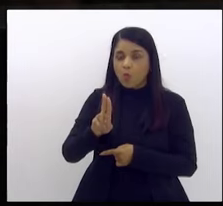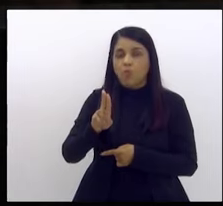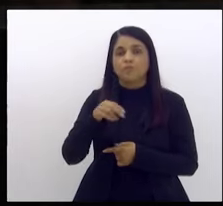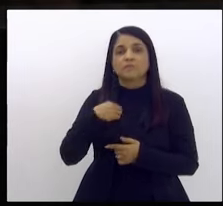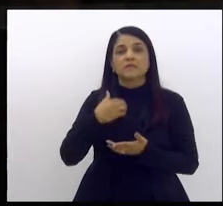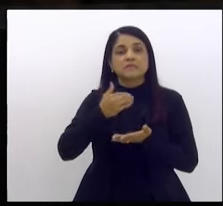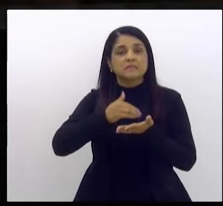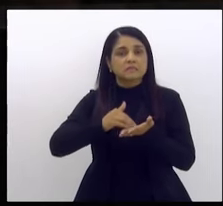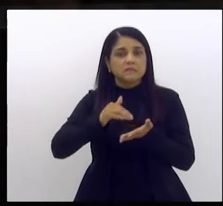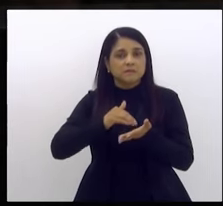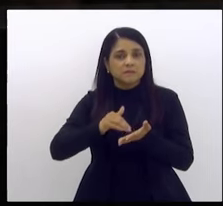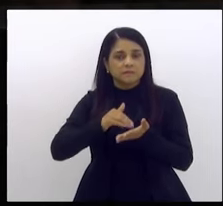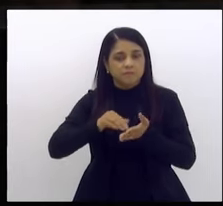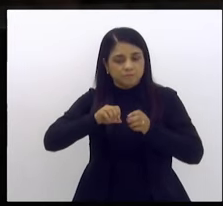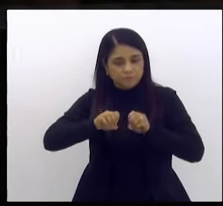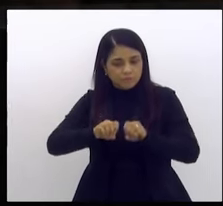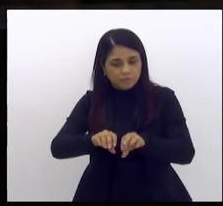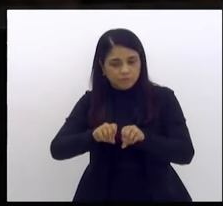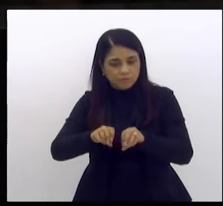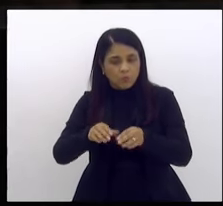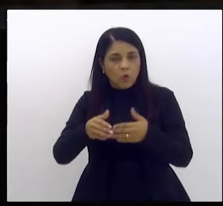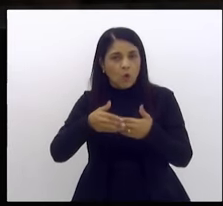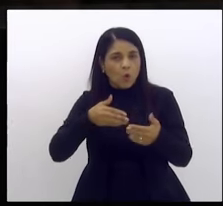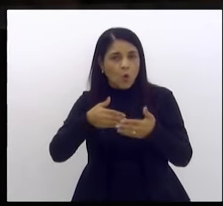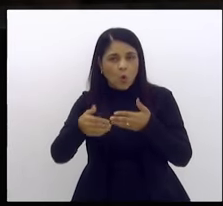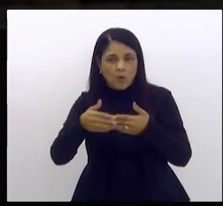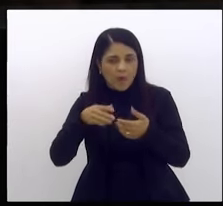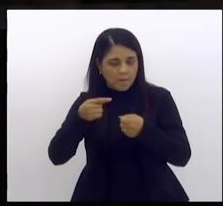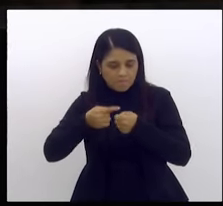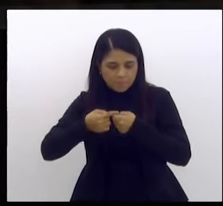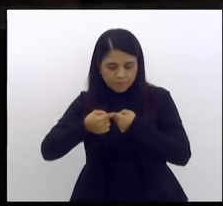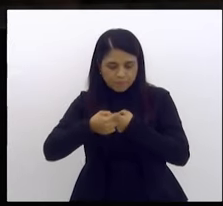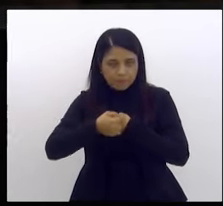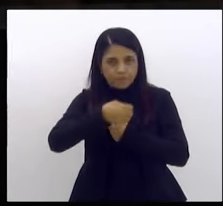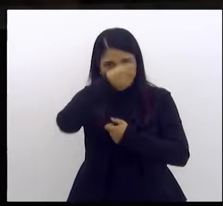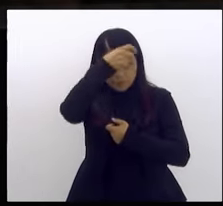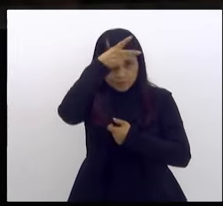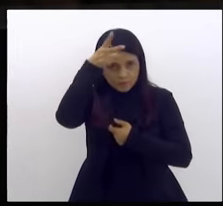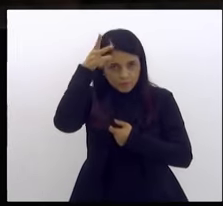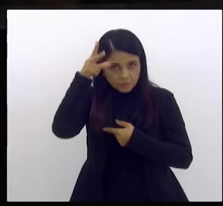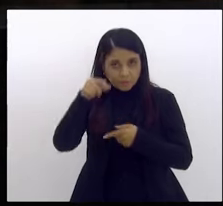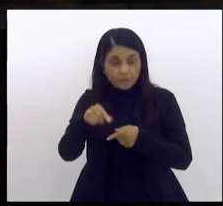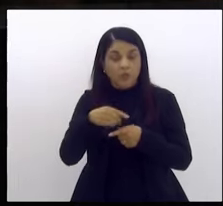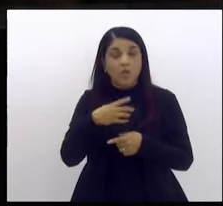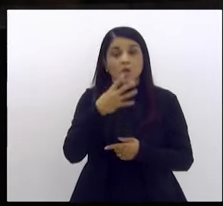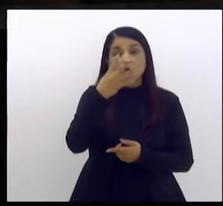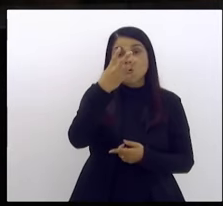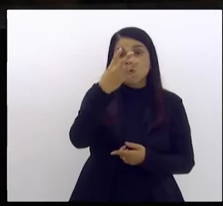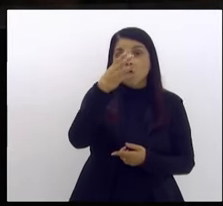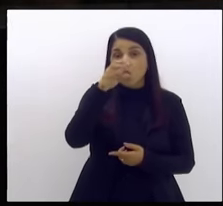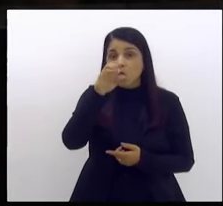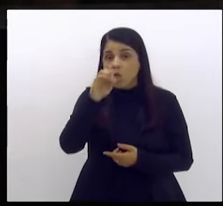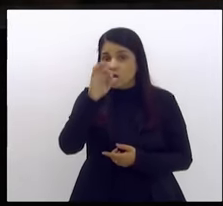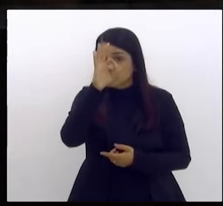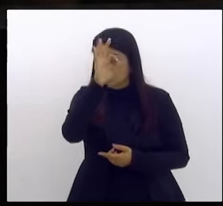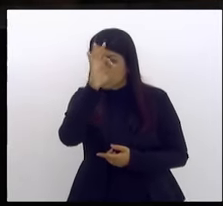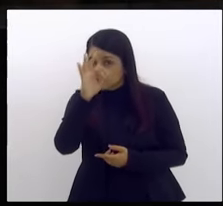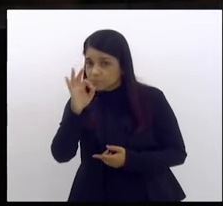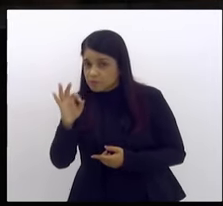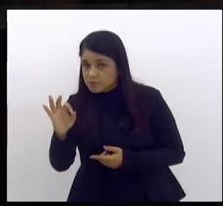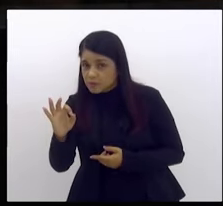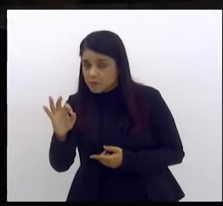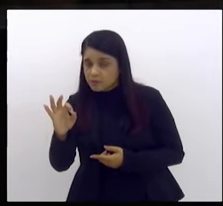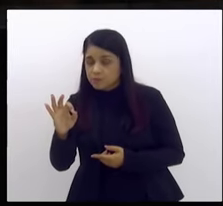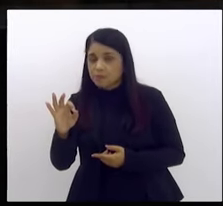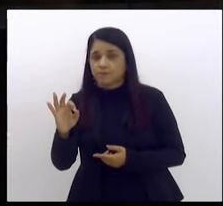de Educação de qualquer um dos municípios. E 40%, que é a diferença entre 30